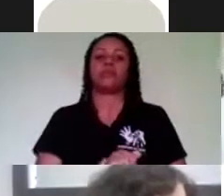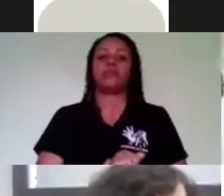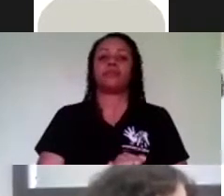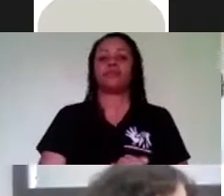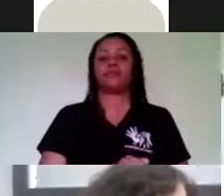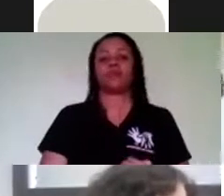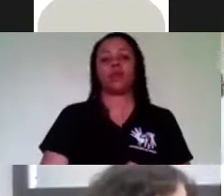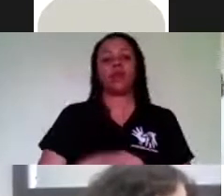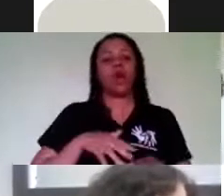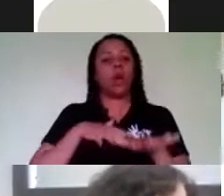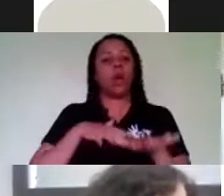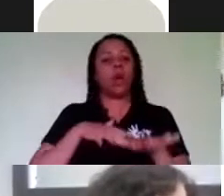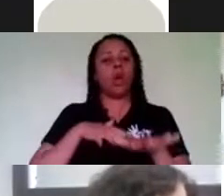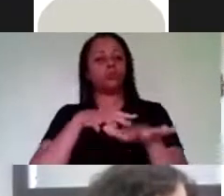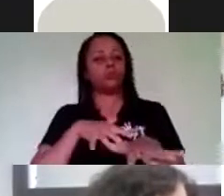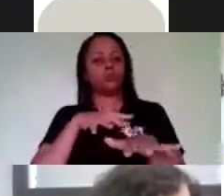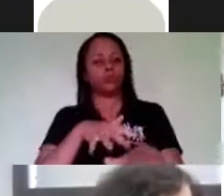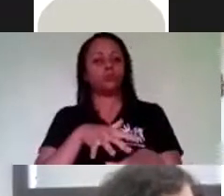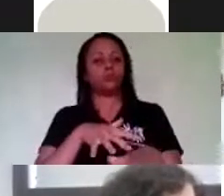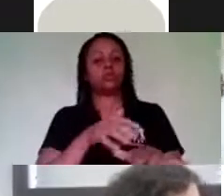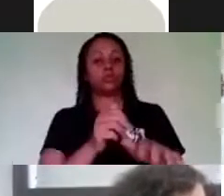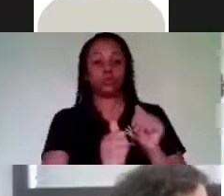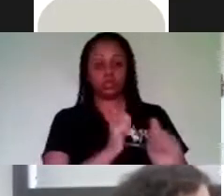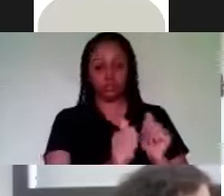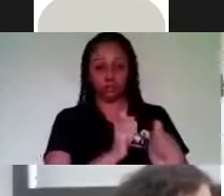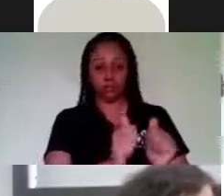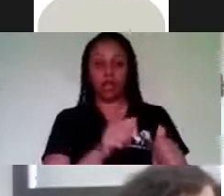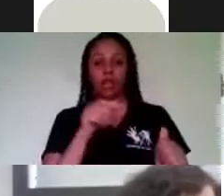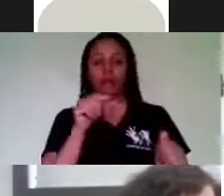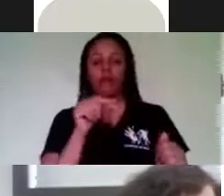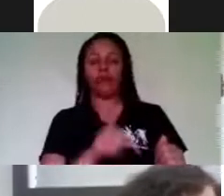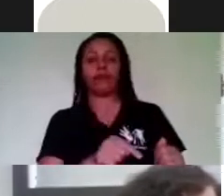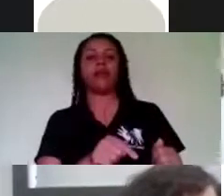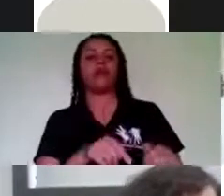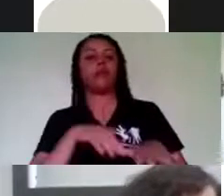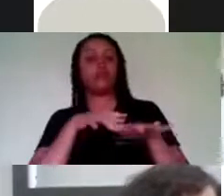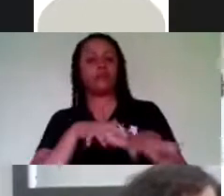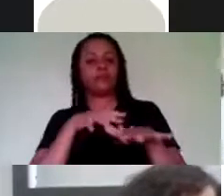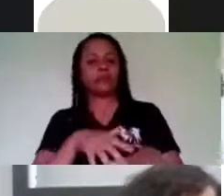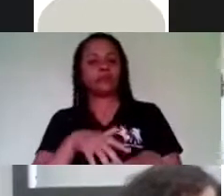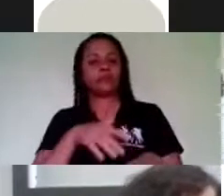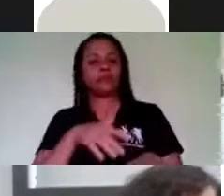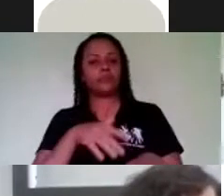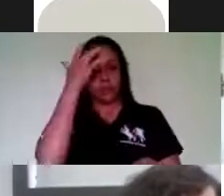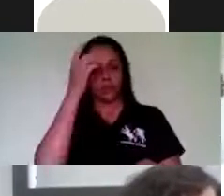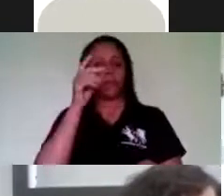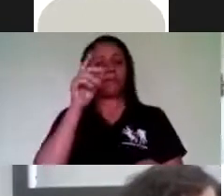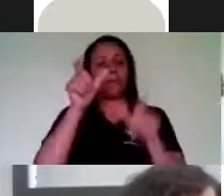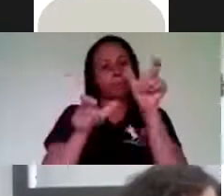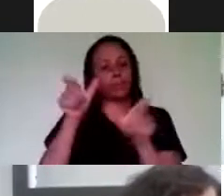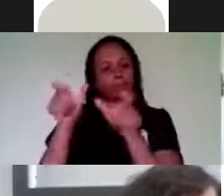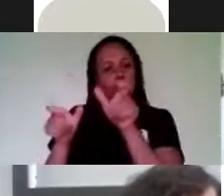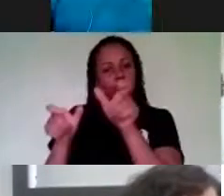do movimento sindical no direito ao trabalho para as pessoas com deficiência. Eu acredito,